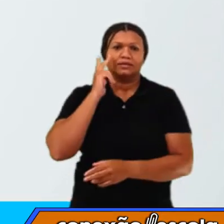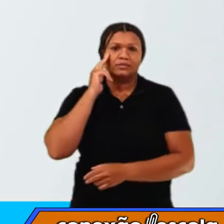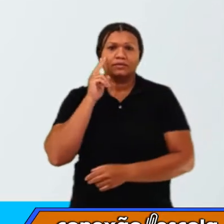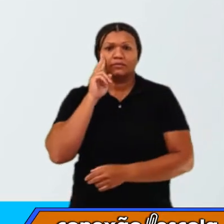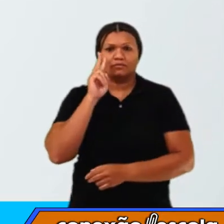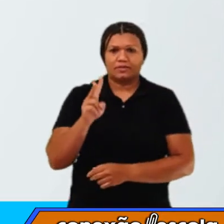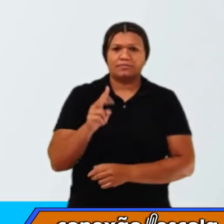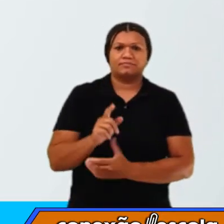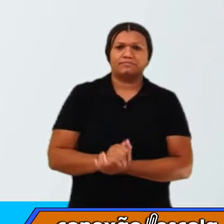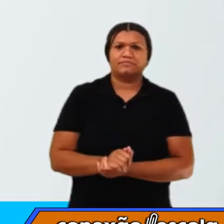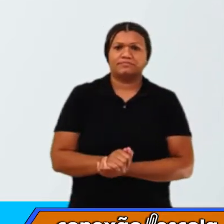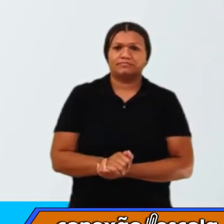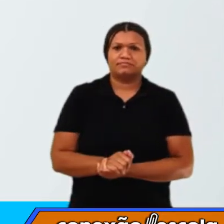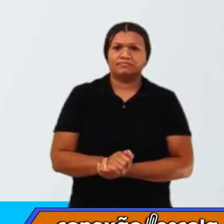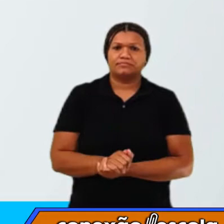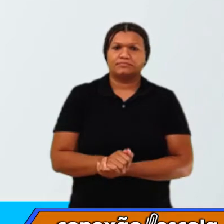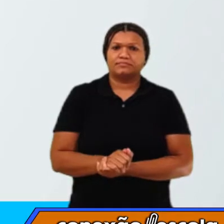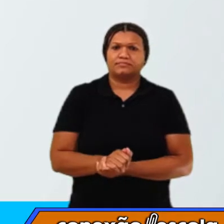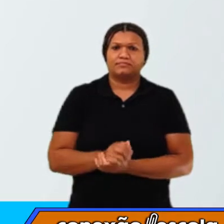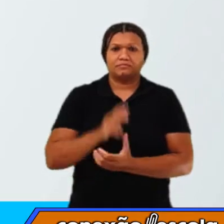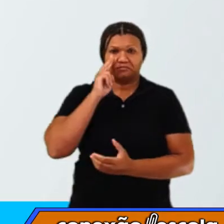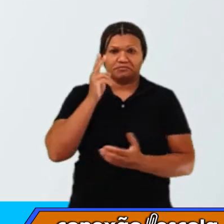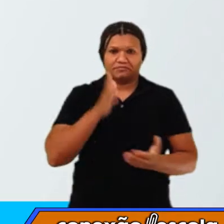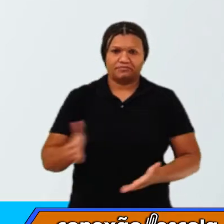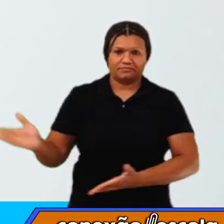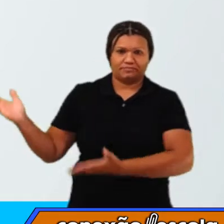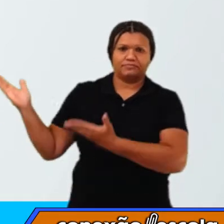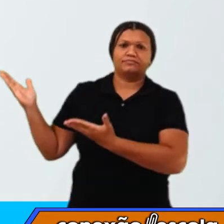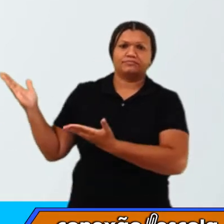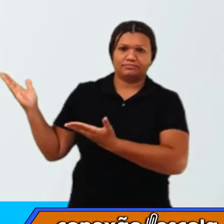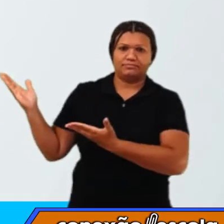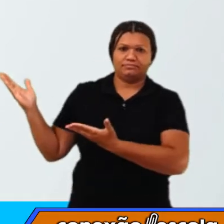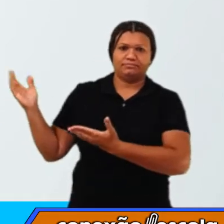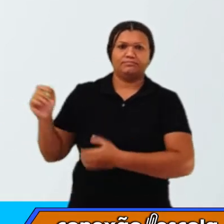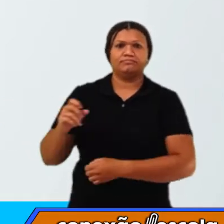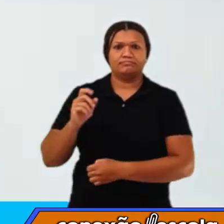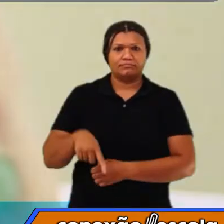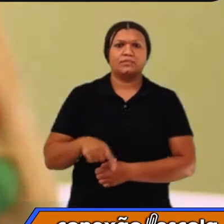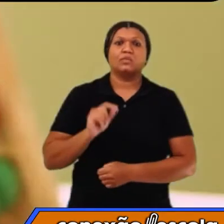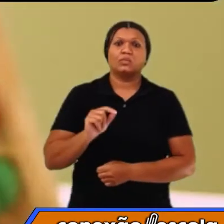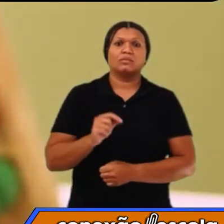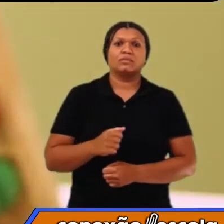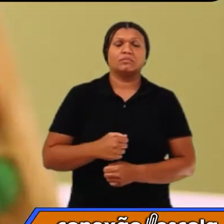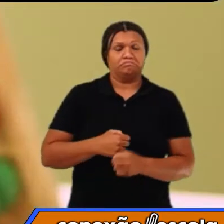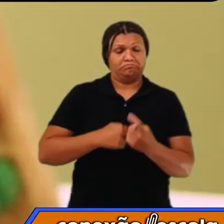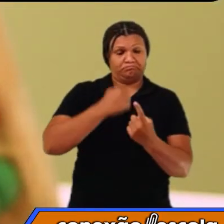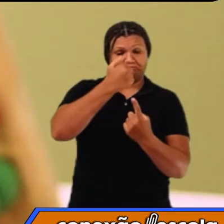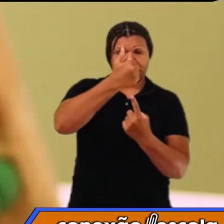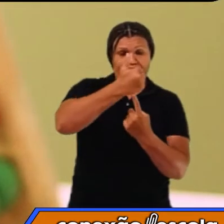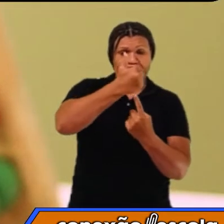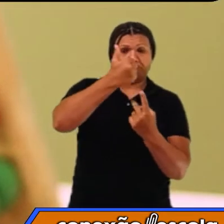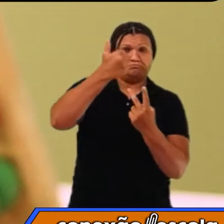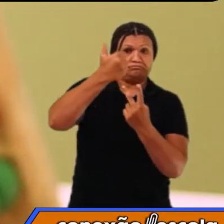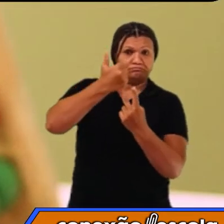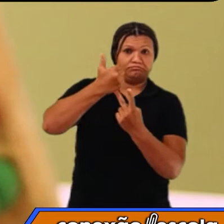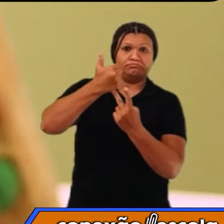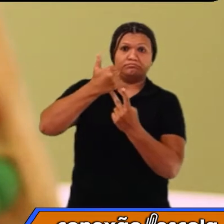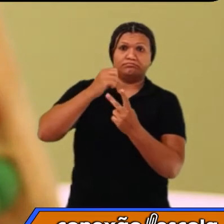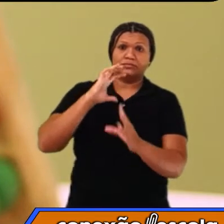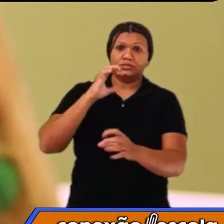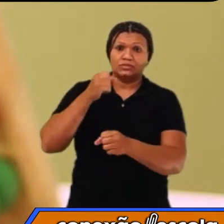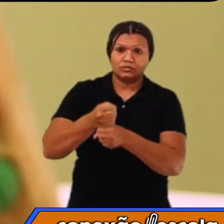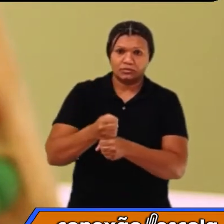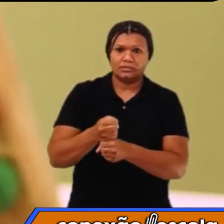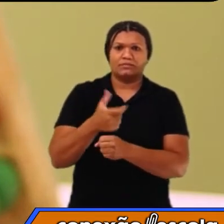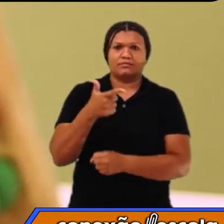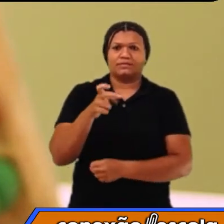duas vezes lá 15 x15 da um sobre 25 um 25 anos entendeu